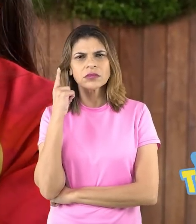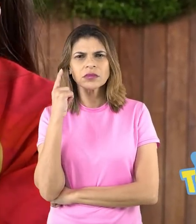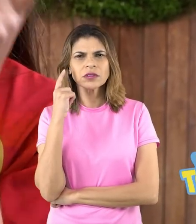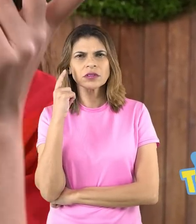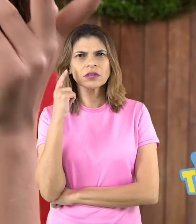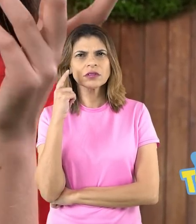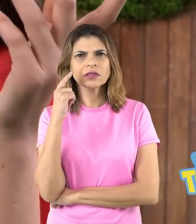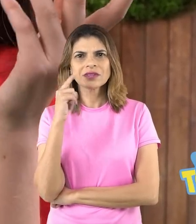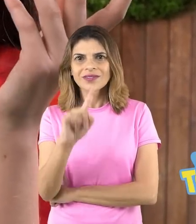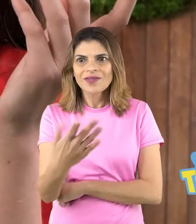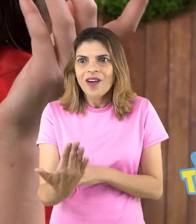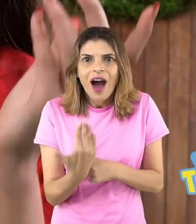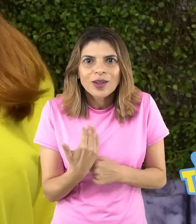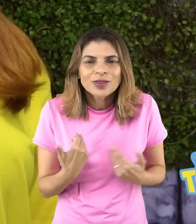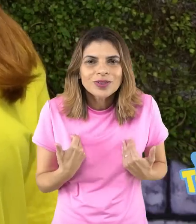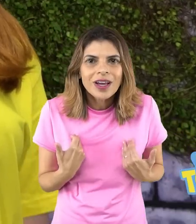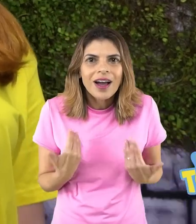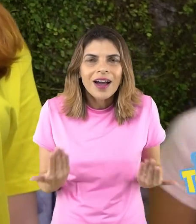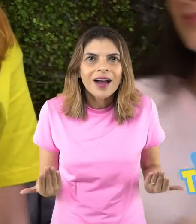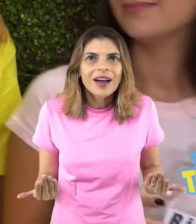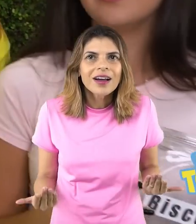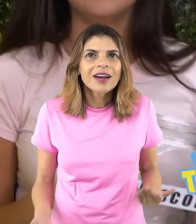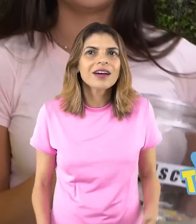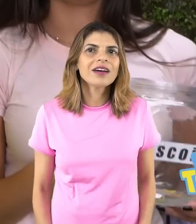vocês não vão me ajudar